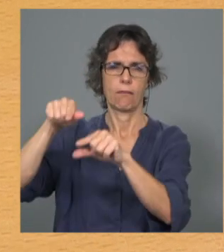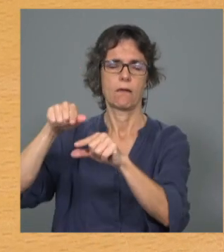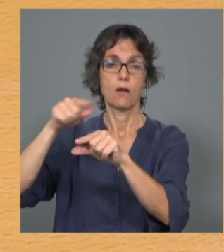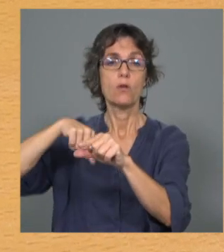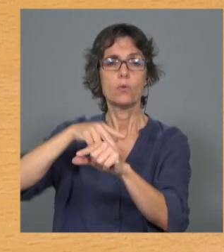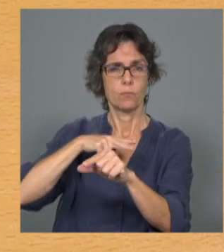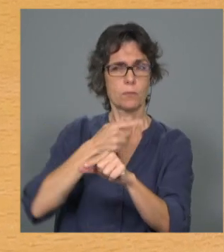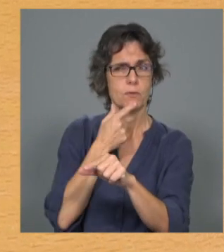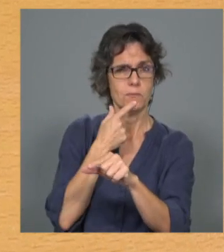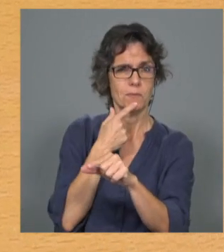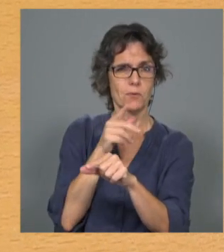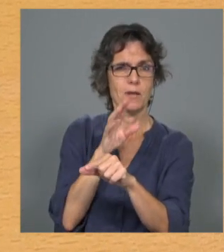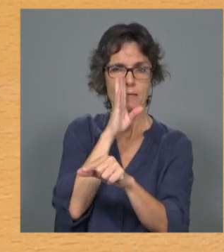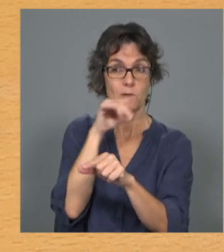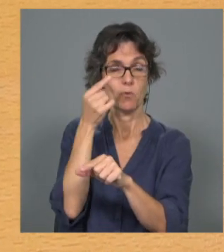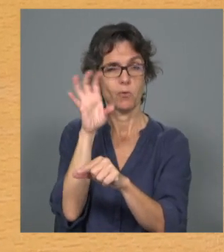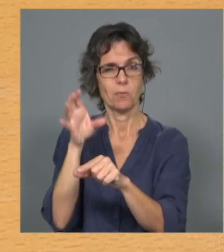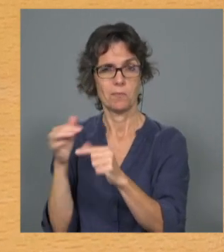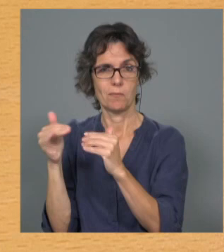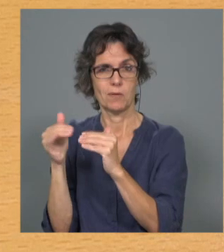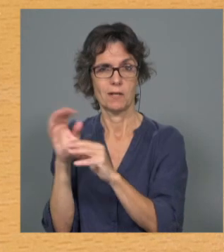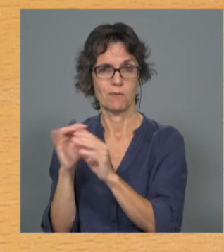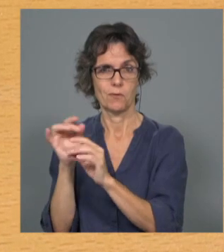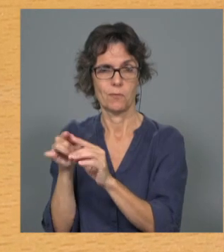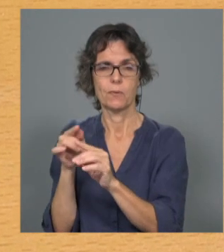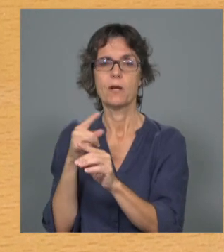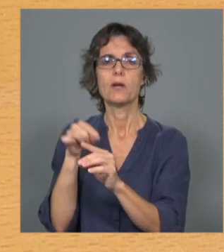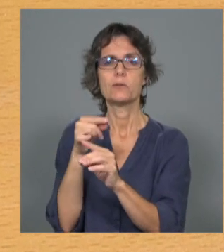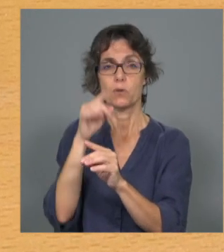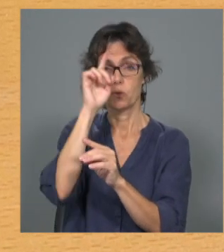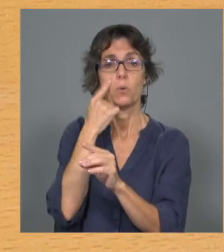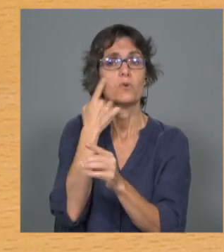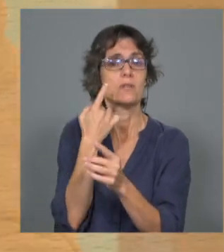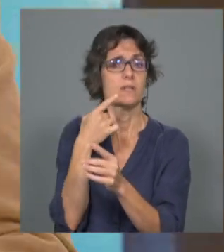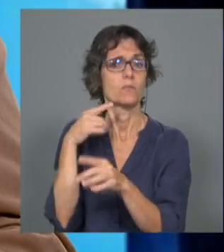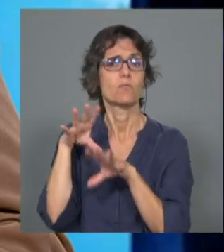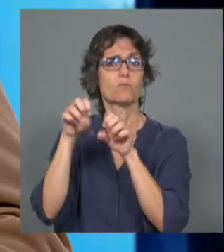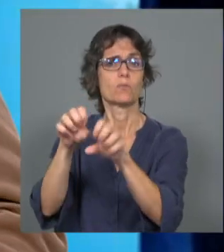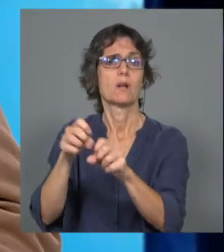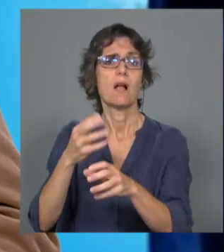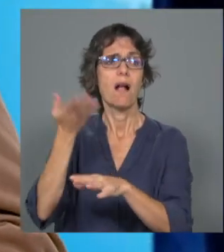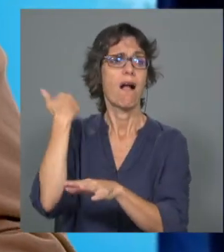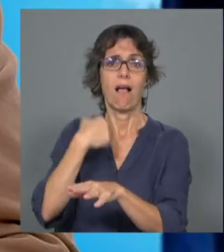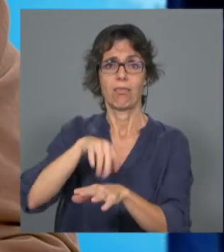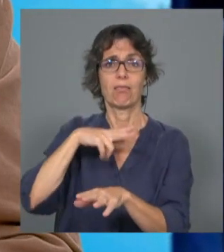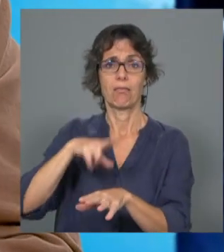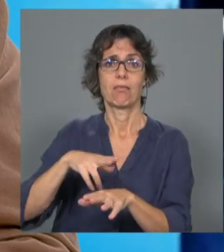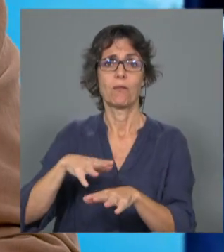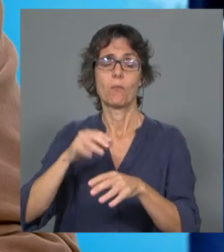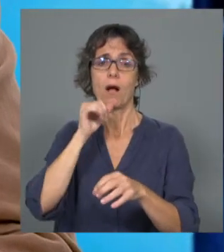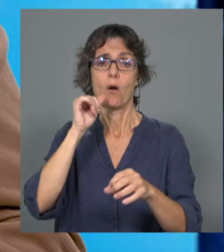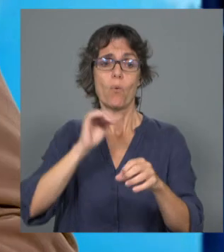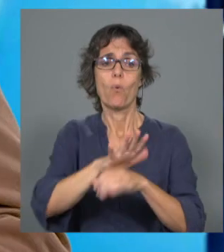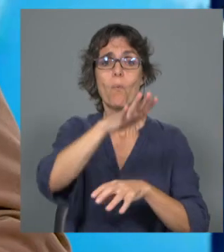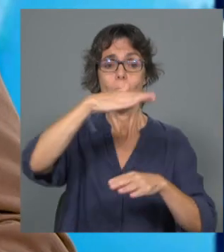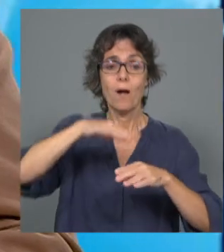europeus. Só que nós estamos habituados a impérios coloniais ultramarinos, ou seja, há mar pelo meio. Na Rússia não há mar,